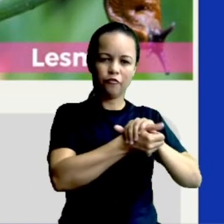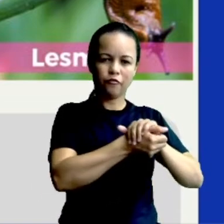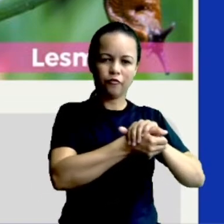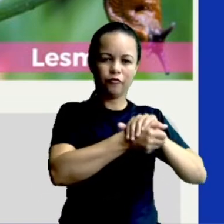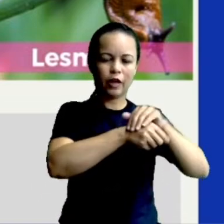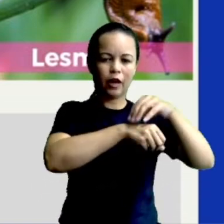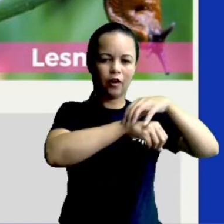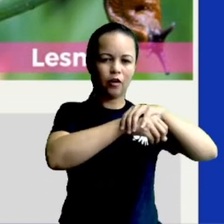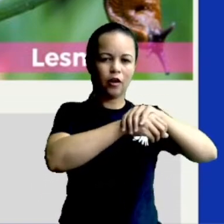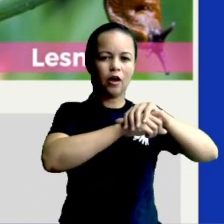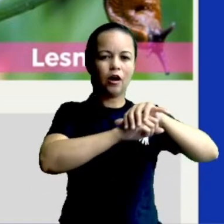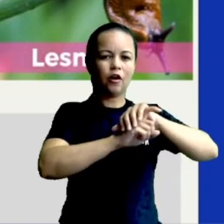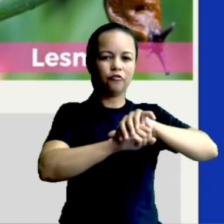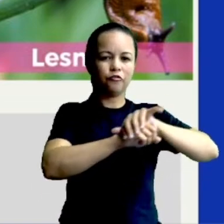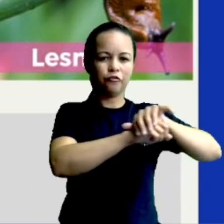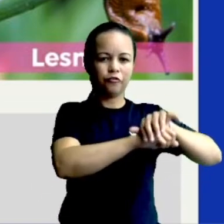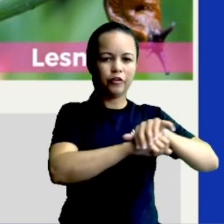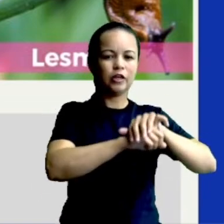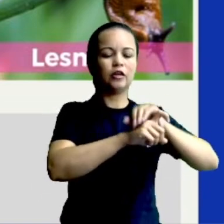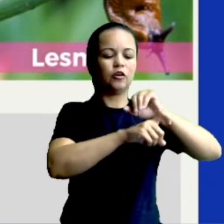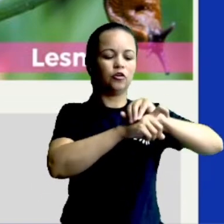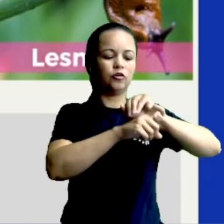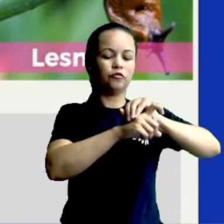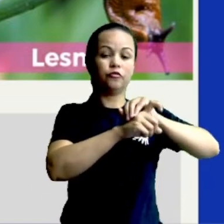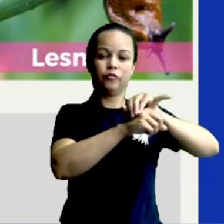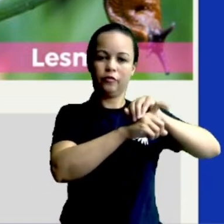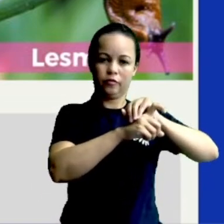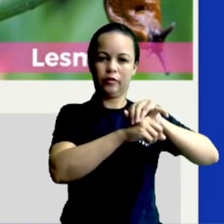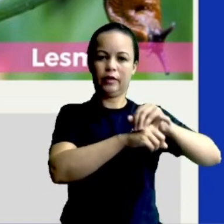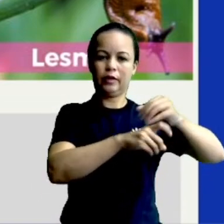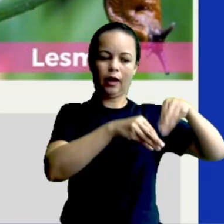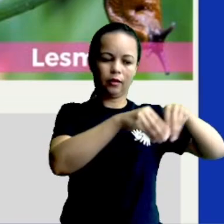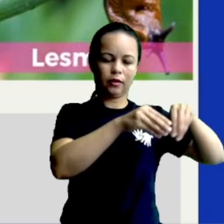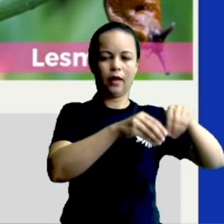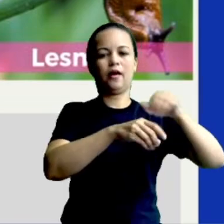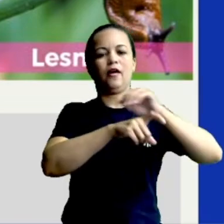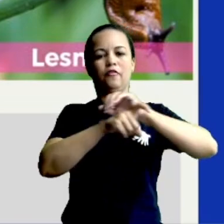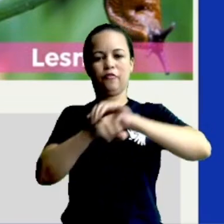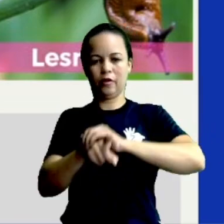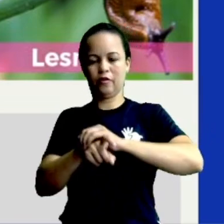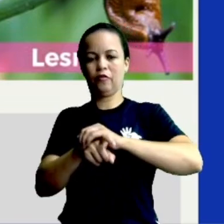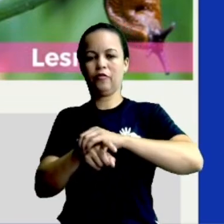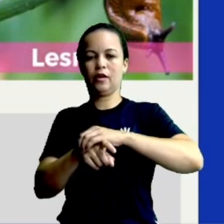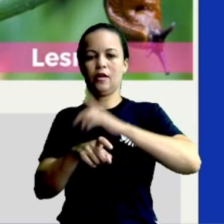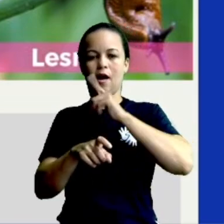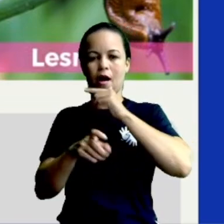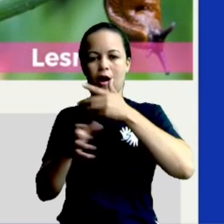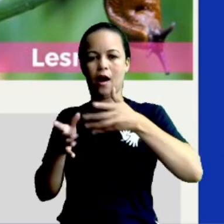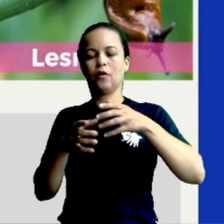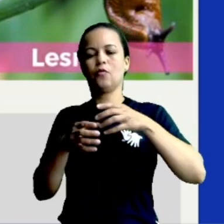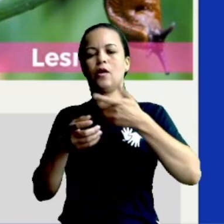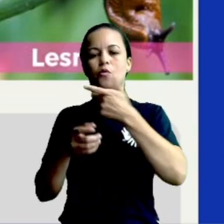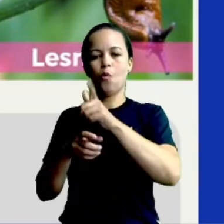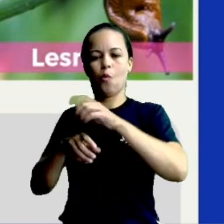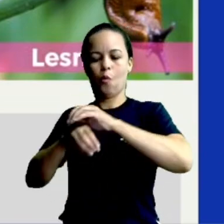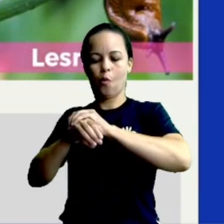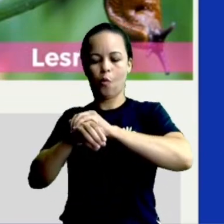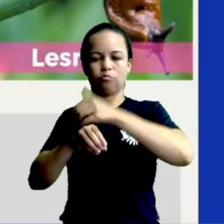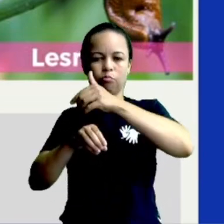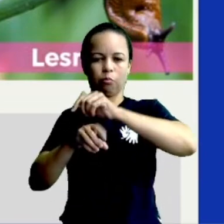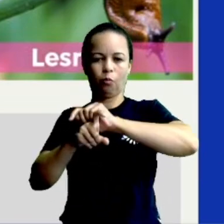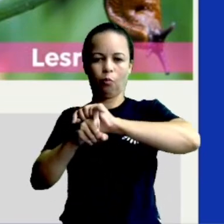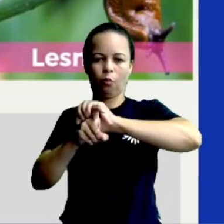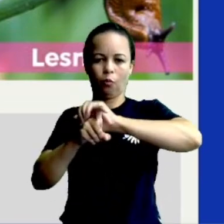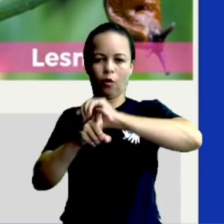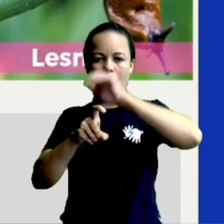polvos, como lulas e as ostras, que são um ótimo aperitivo nas praias, né, importância